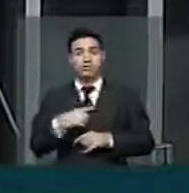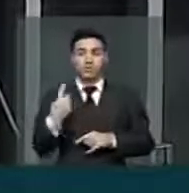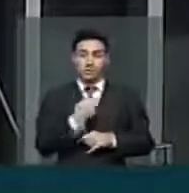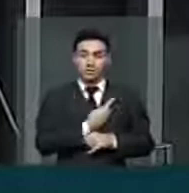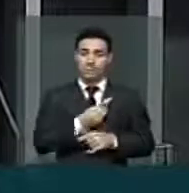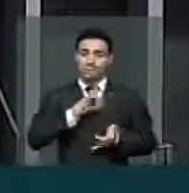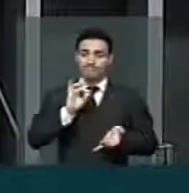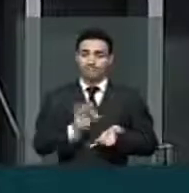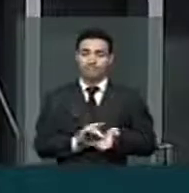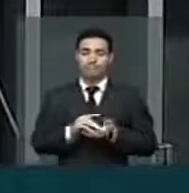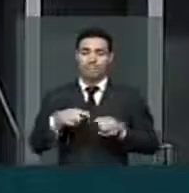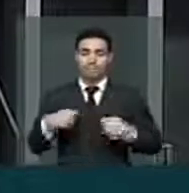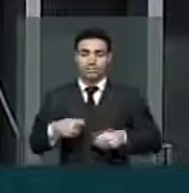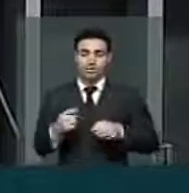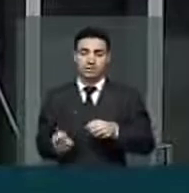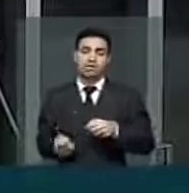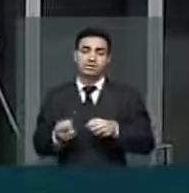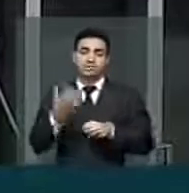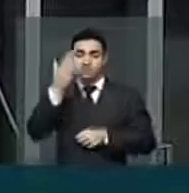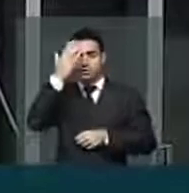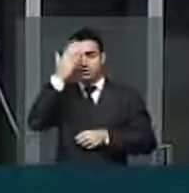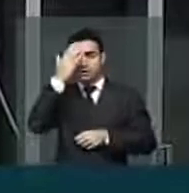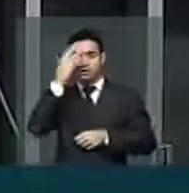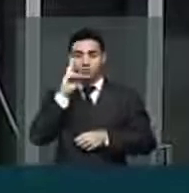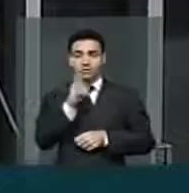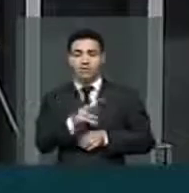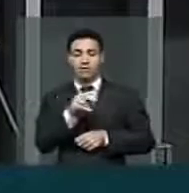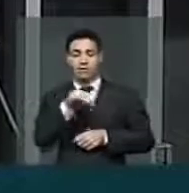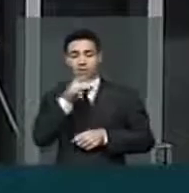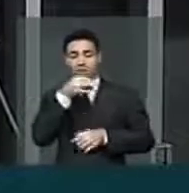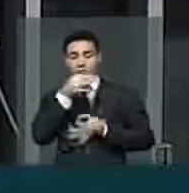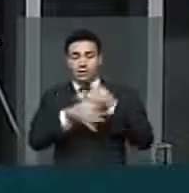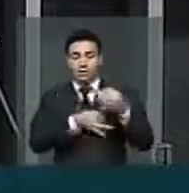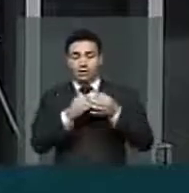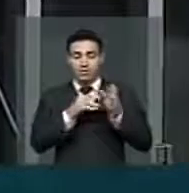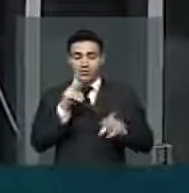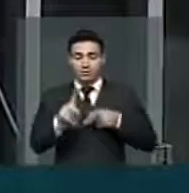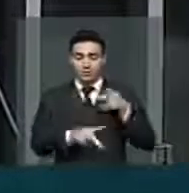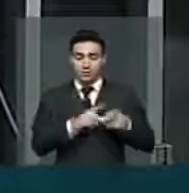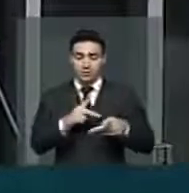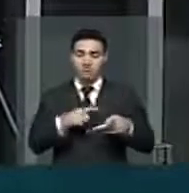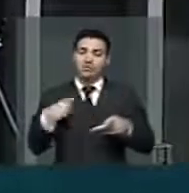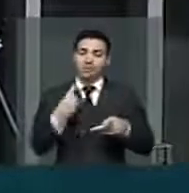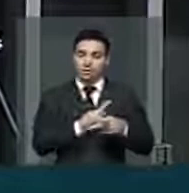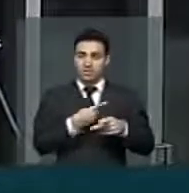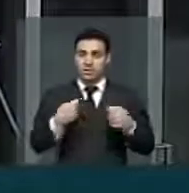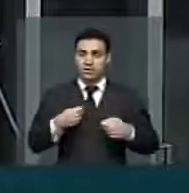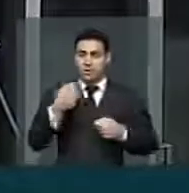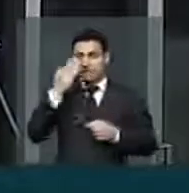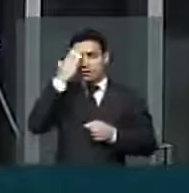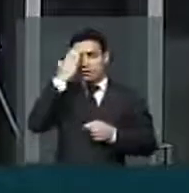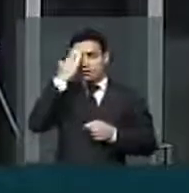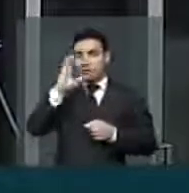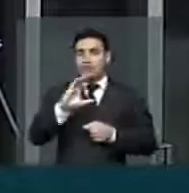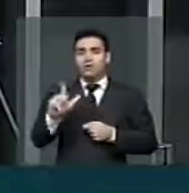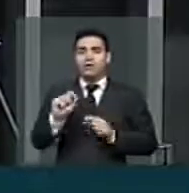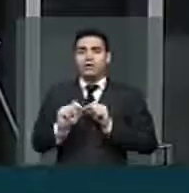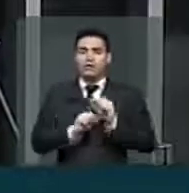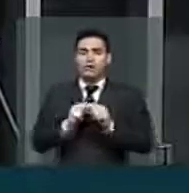precisamos voltar a ouvir as vozes das ruas. Precisamos compreender o sentido